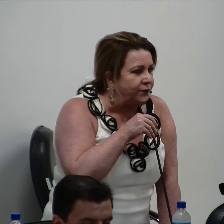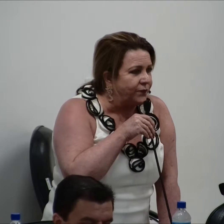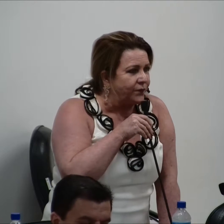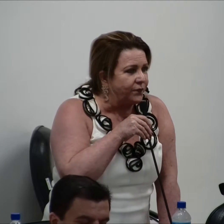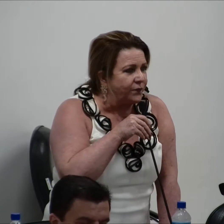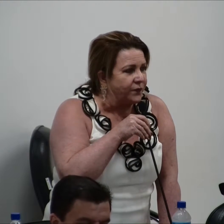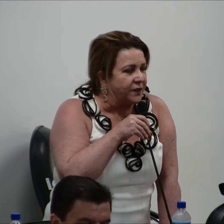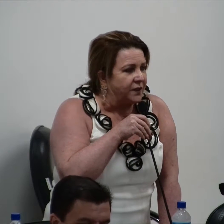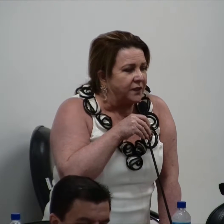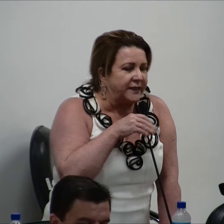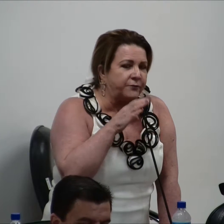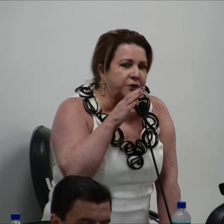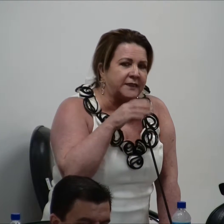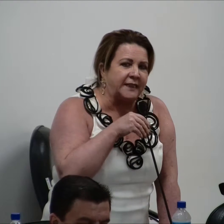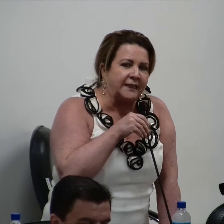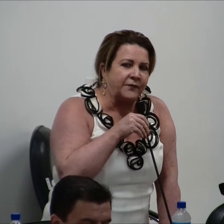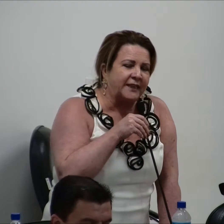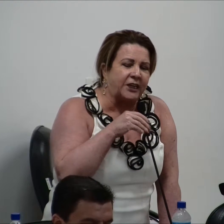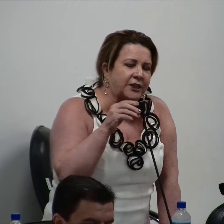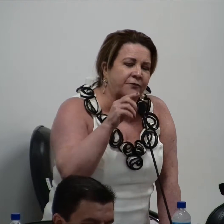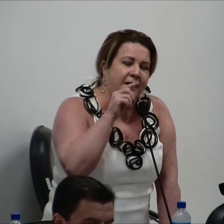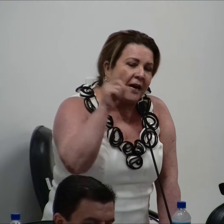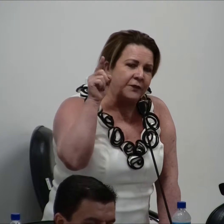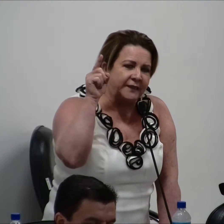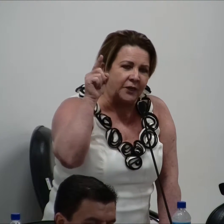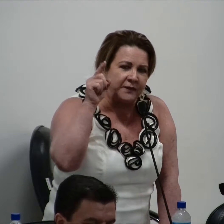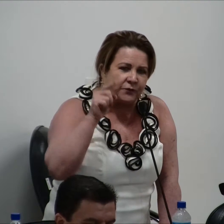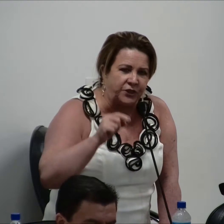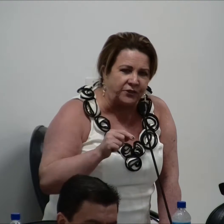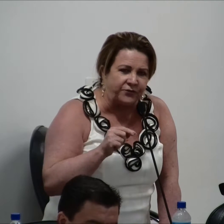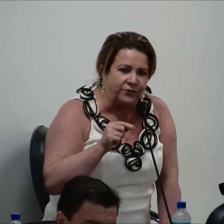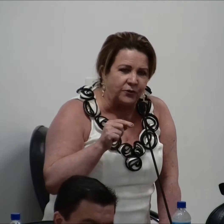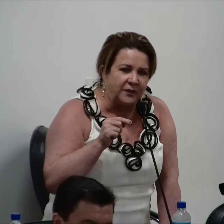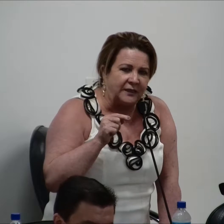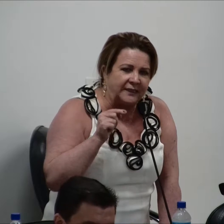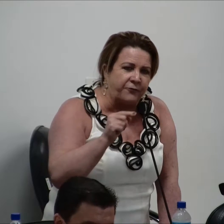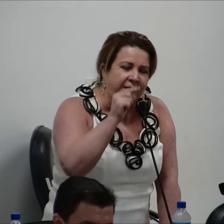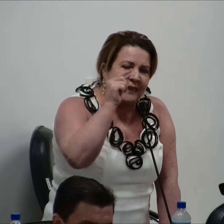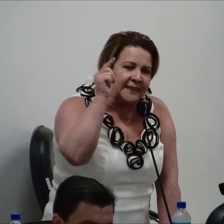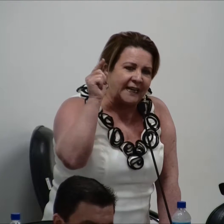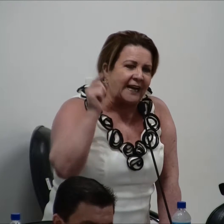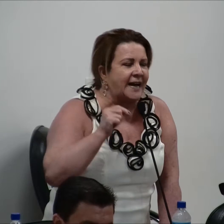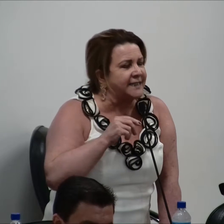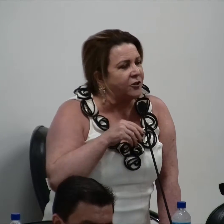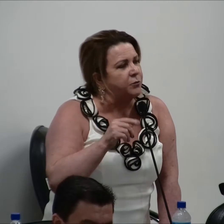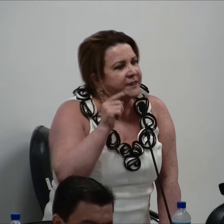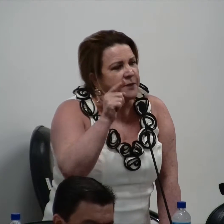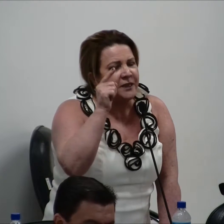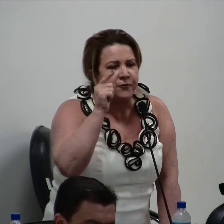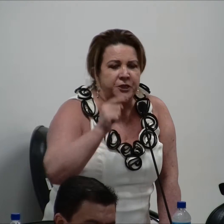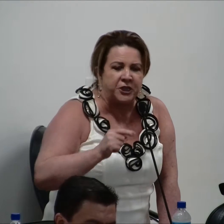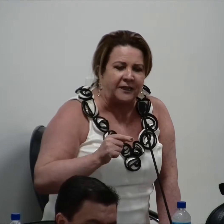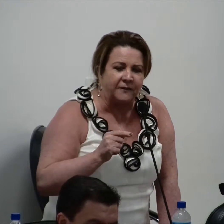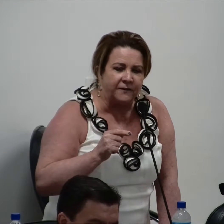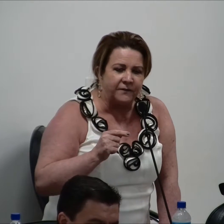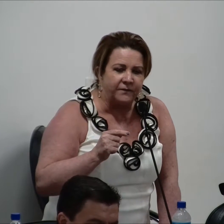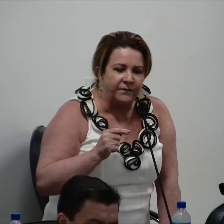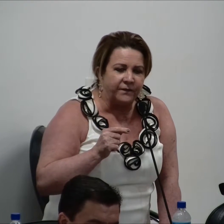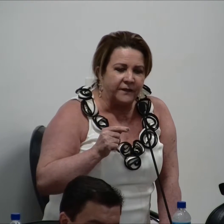executivo. Devo dizer que a chave não está com o executivo. Defenderei essa casa como sempre